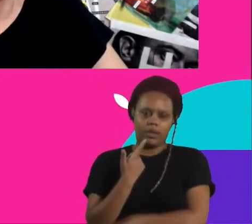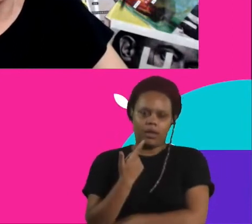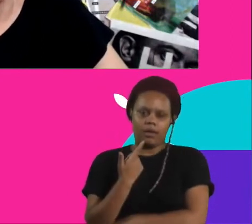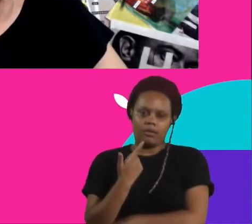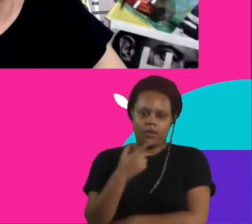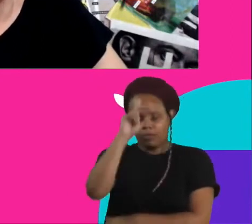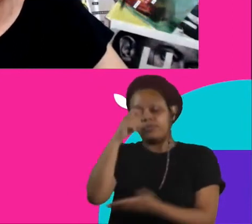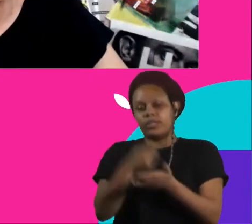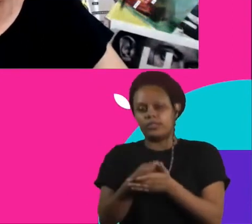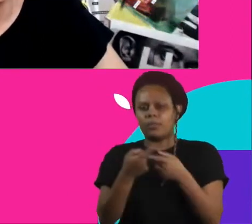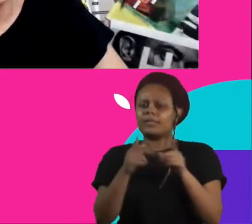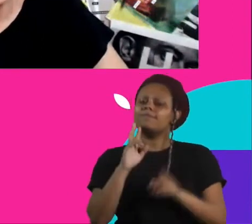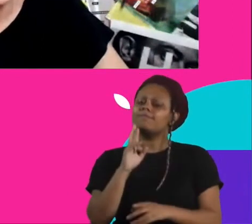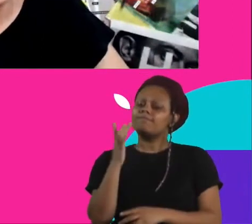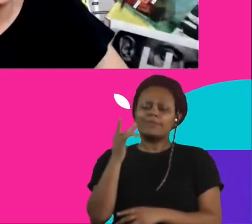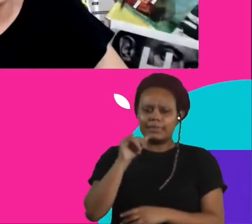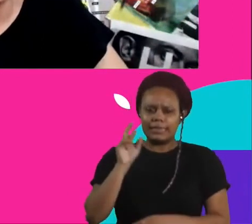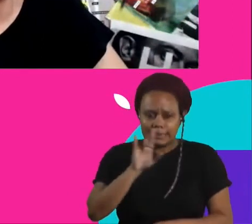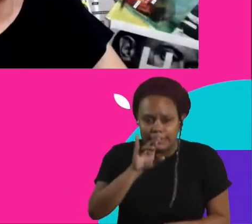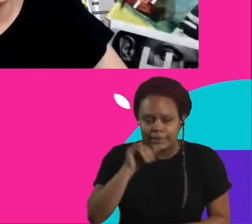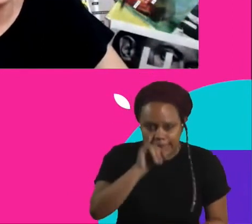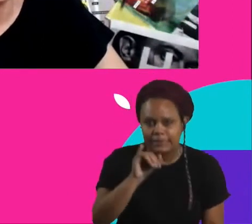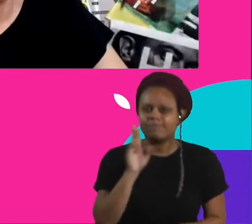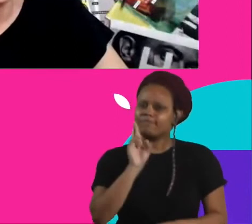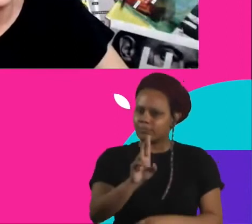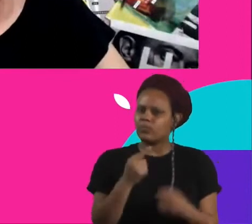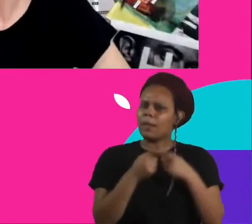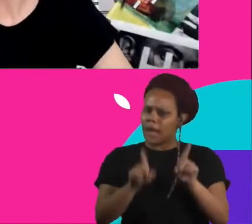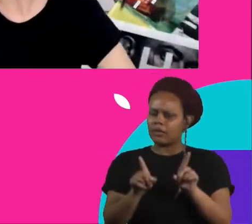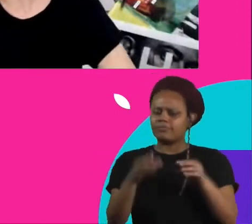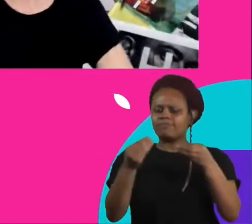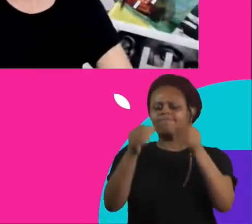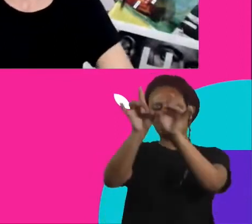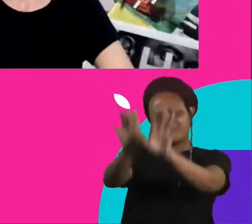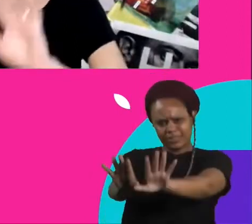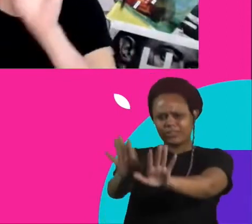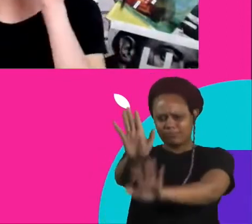mas acho que a provocação que eu queria Perfeito. fazer é: vamos deixar as pessoas se descobrirem um pouco mais.